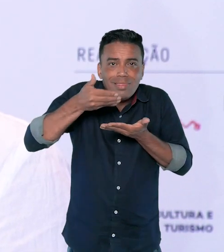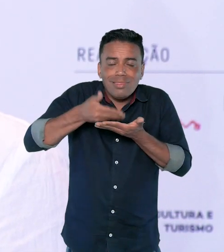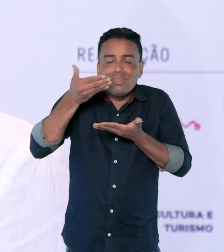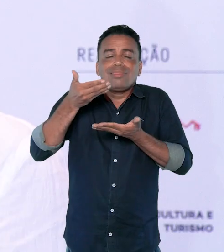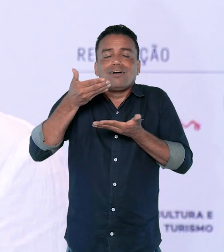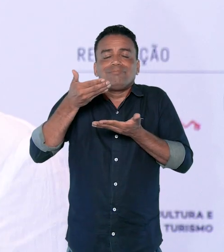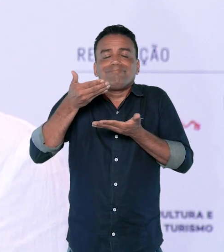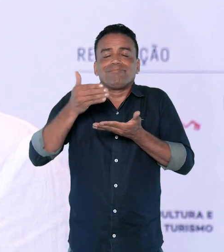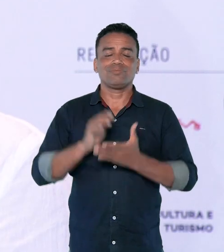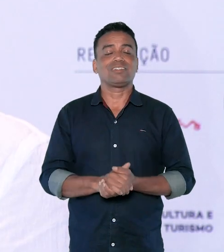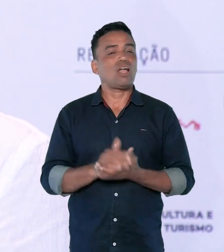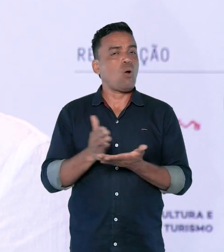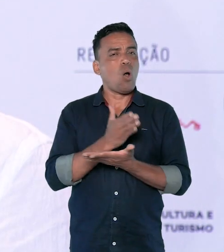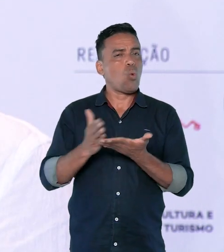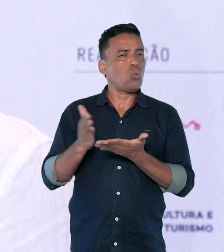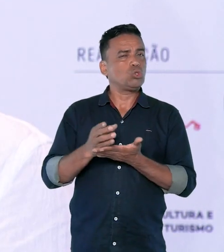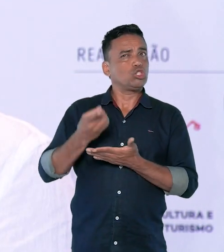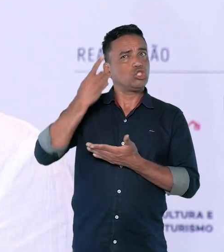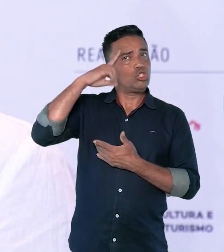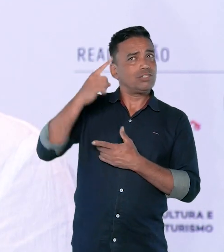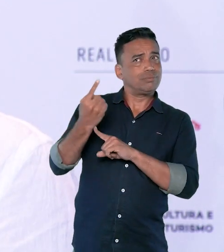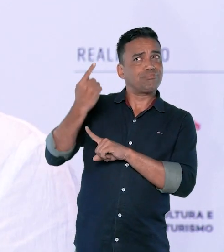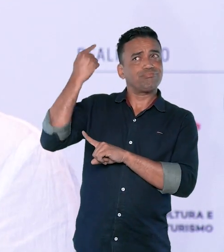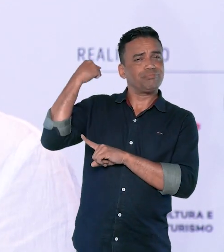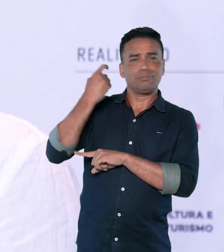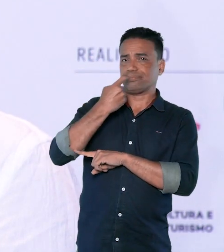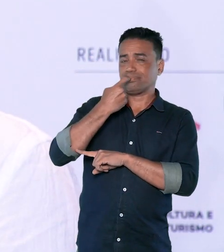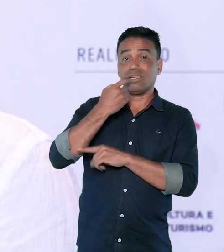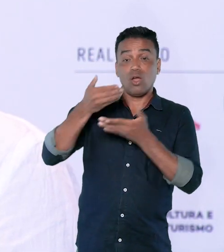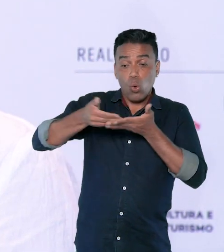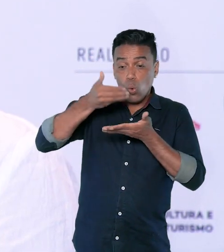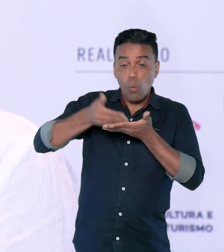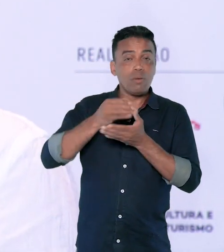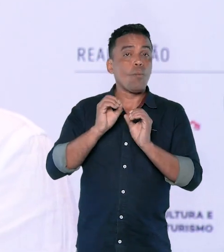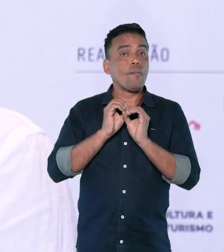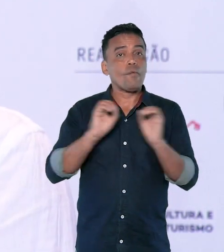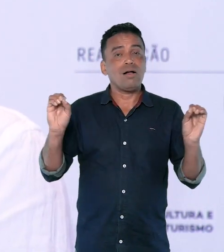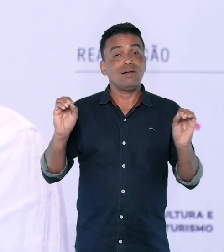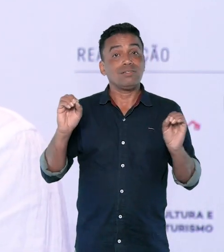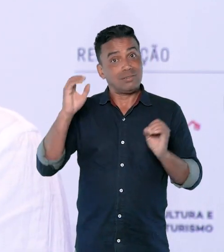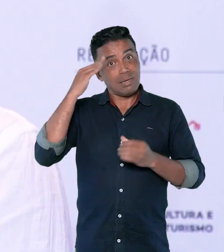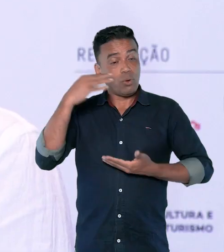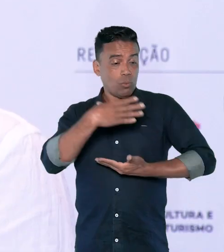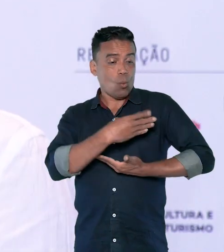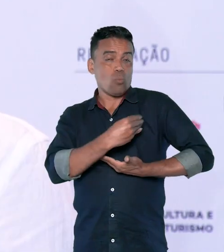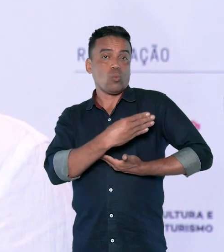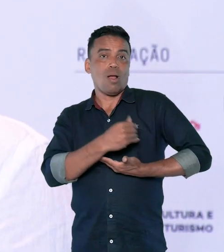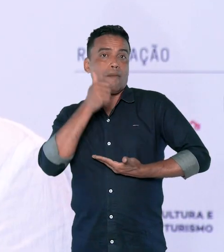E até alguns dias atrás, assim, ele não estava comendo nada, só queria saber da teta,